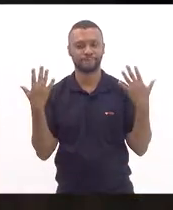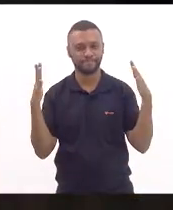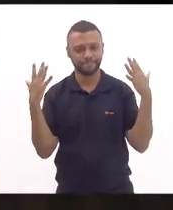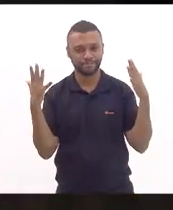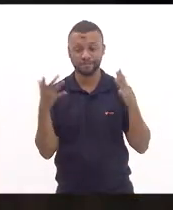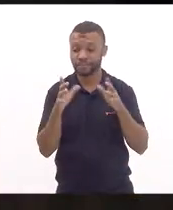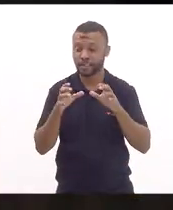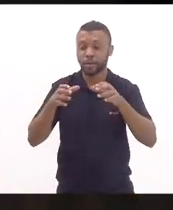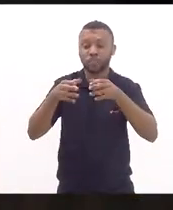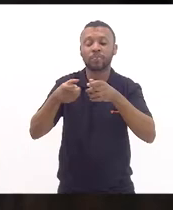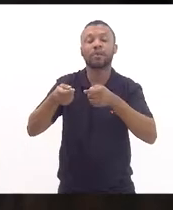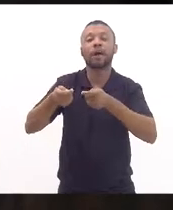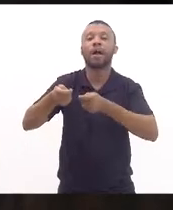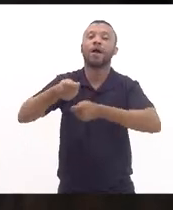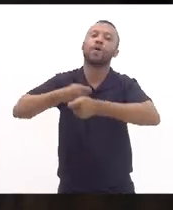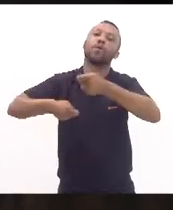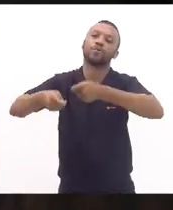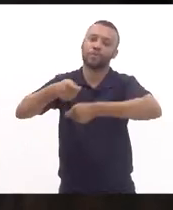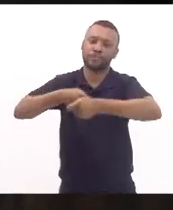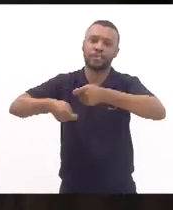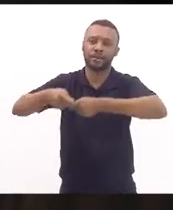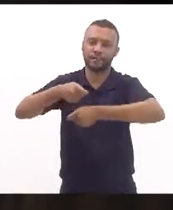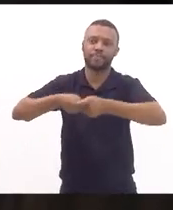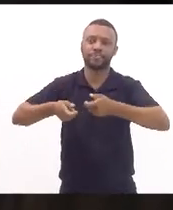Pela comissão de Economia,